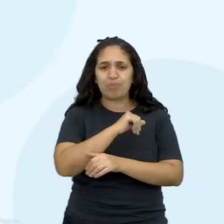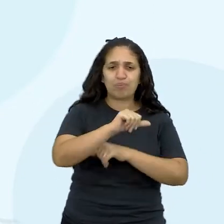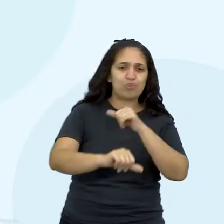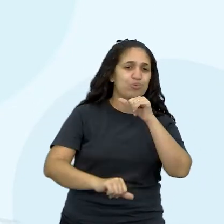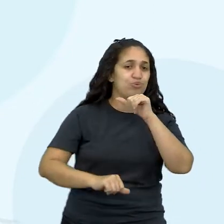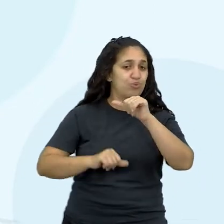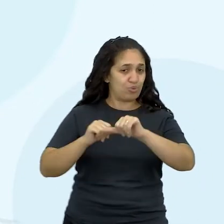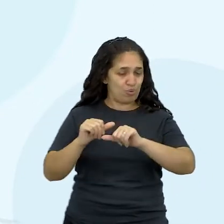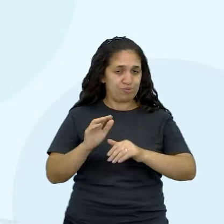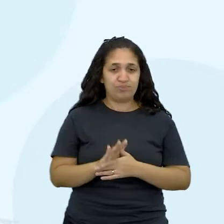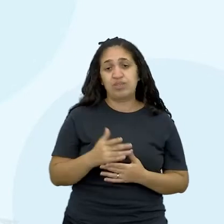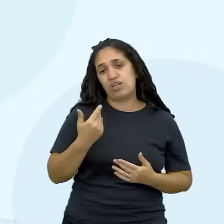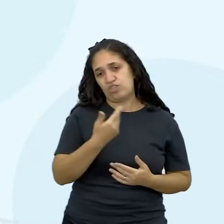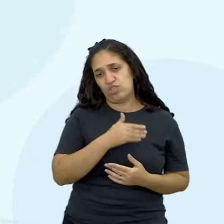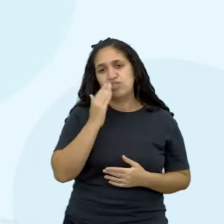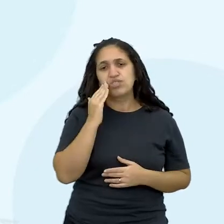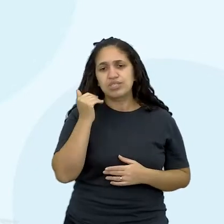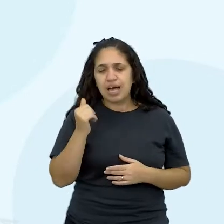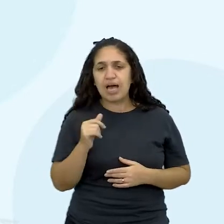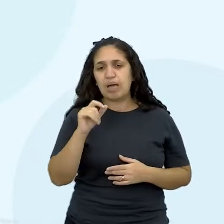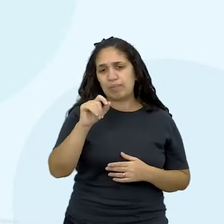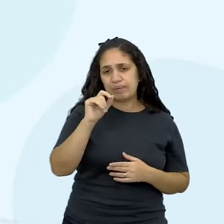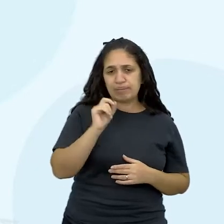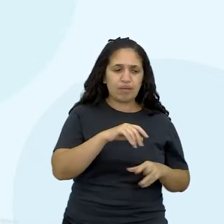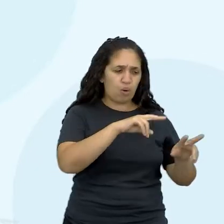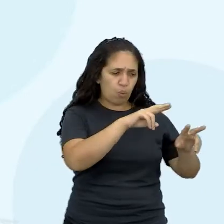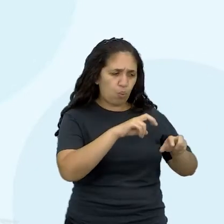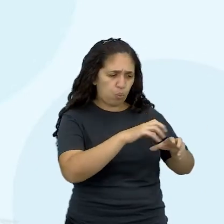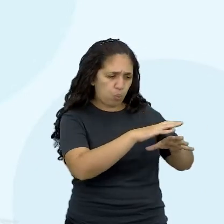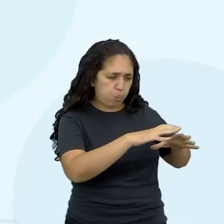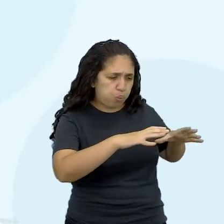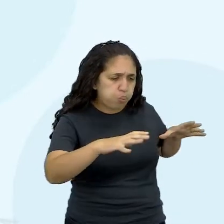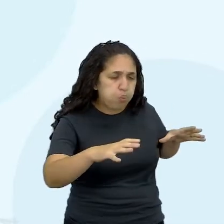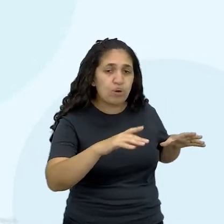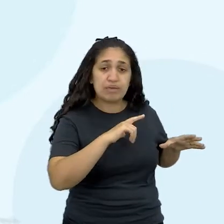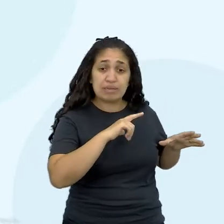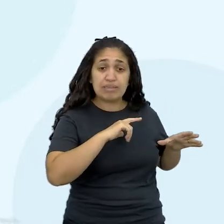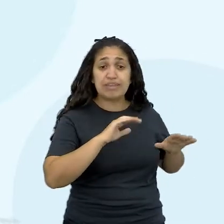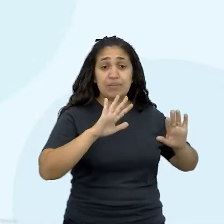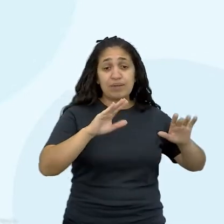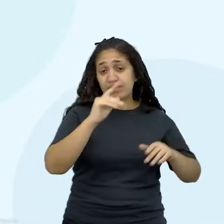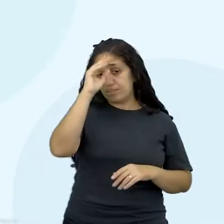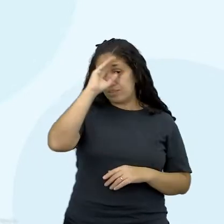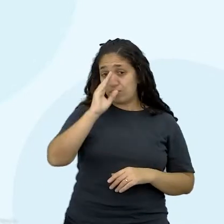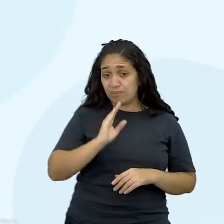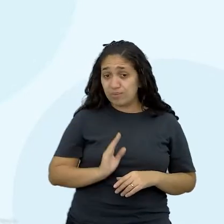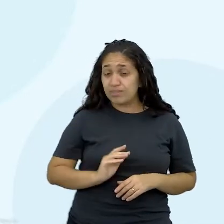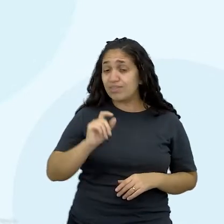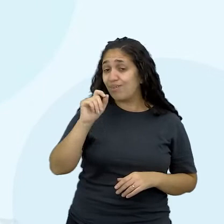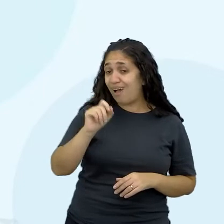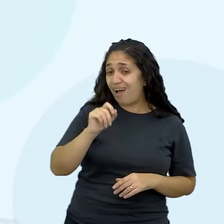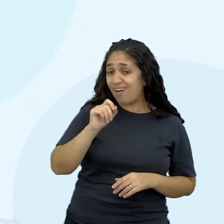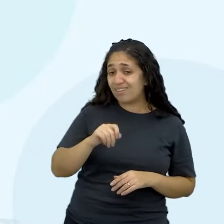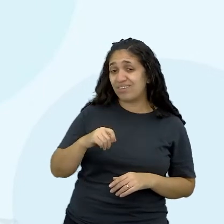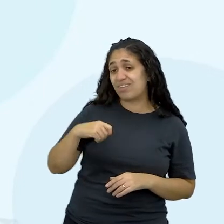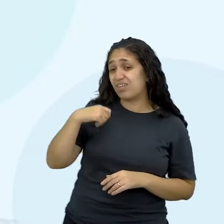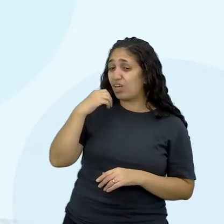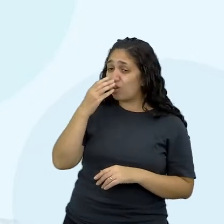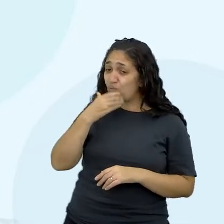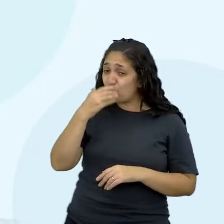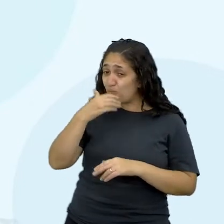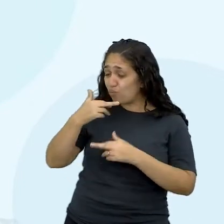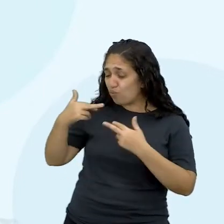A gente, né, apesar de nós termos aí um agronegócio potente, aqui no Brasil a gente diminuiu